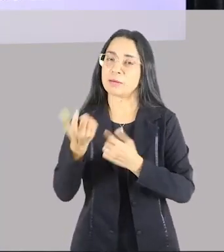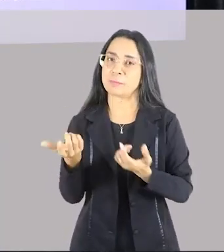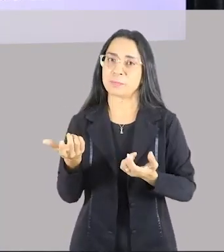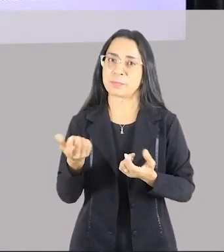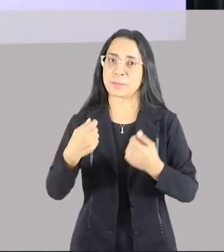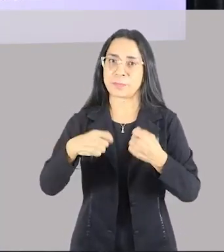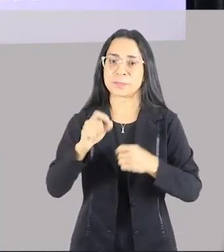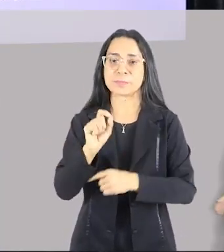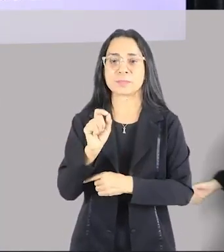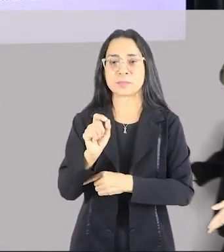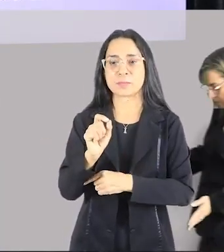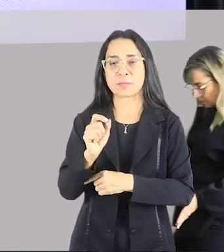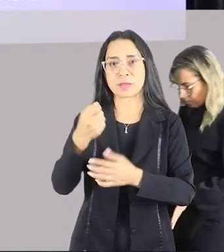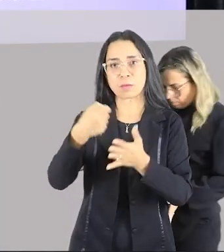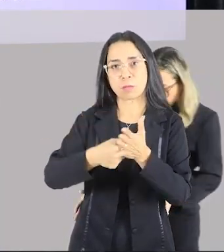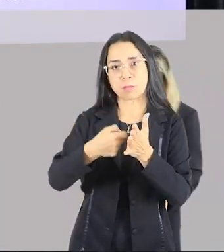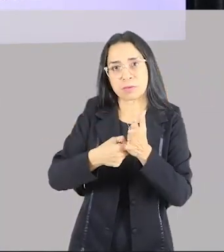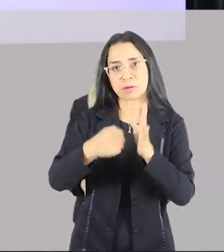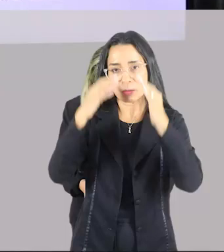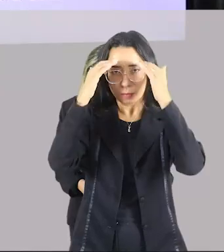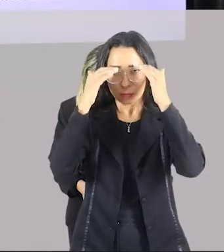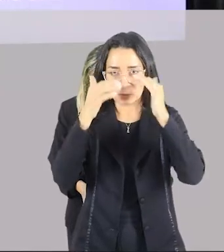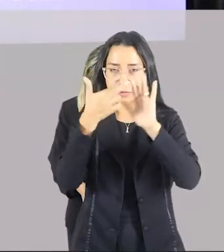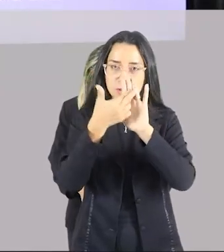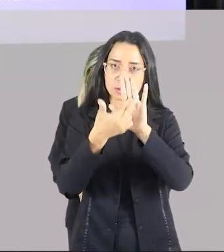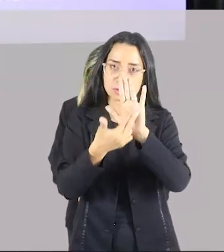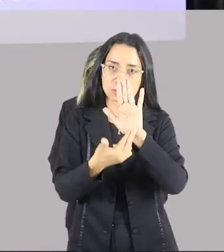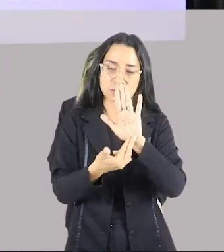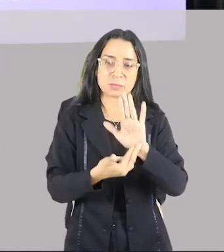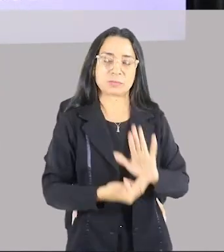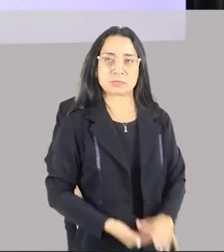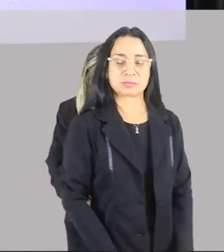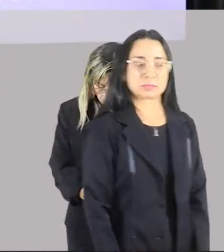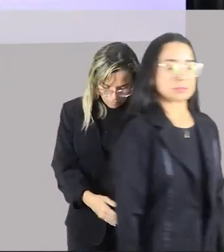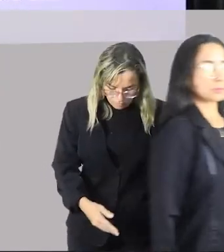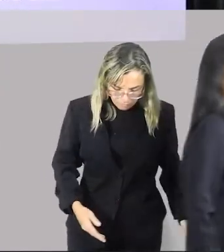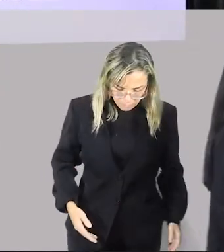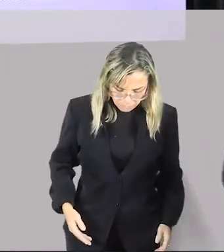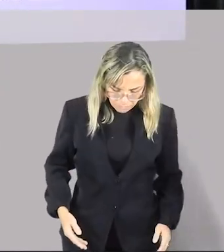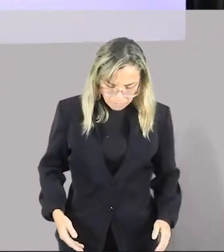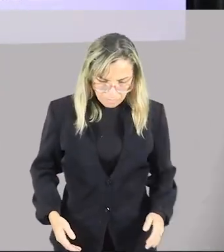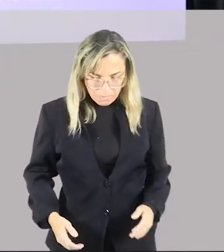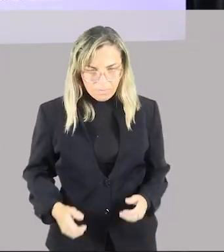você precisa cumprir os requisitos necessários para